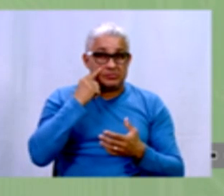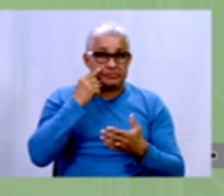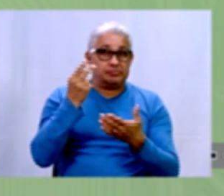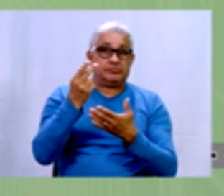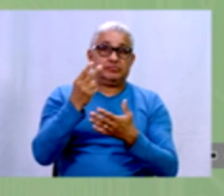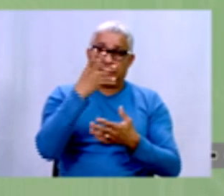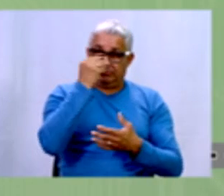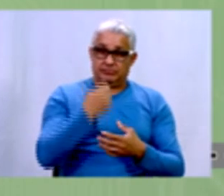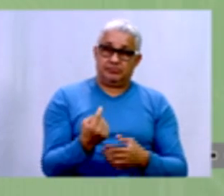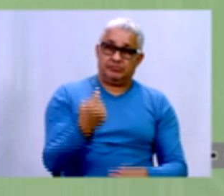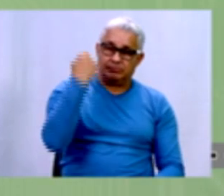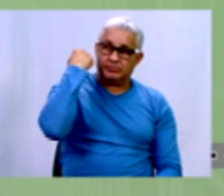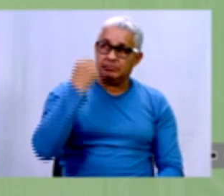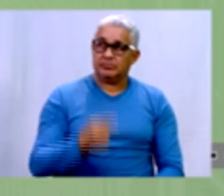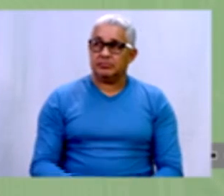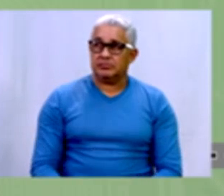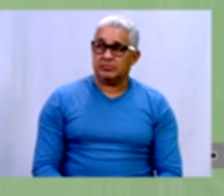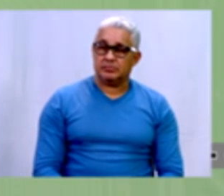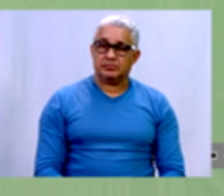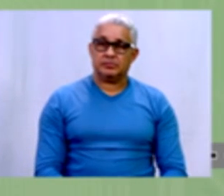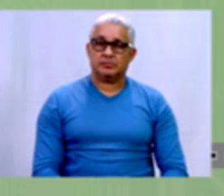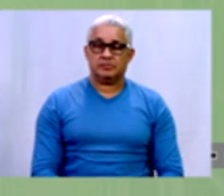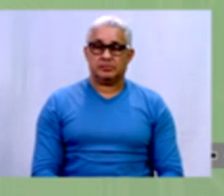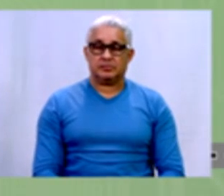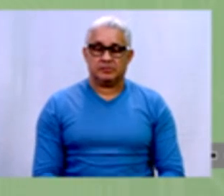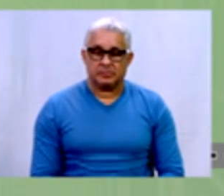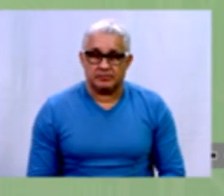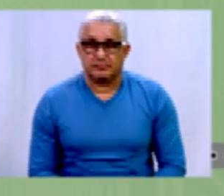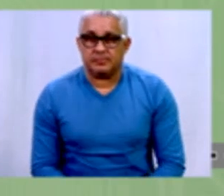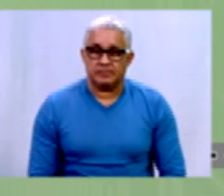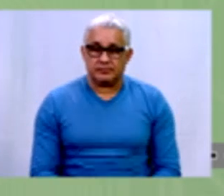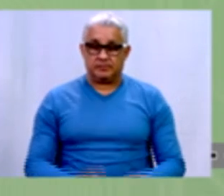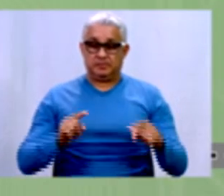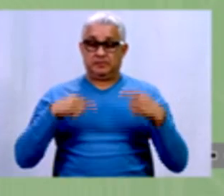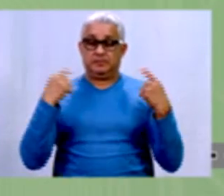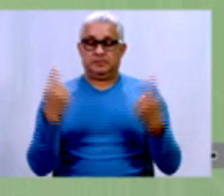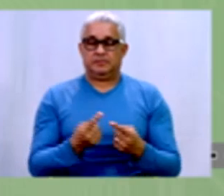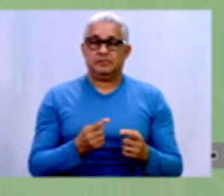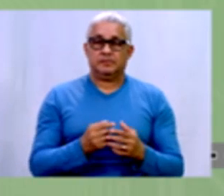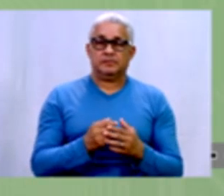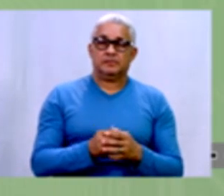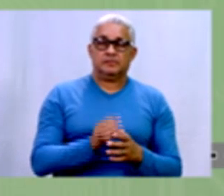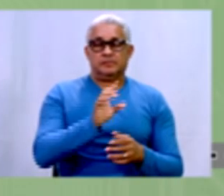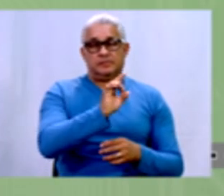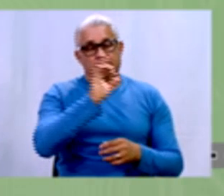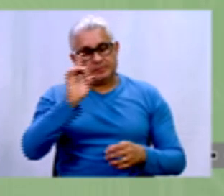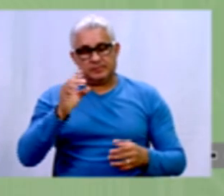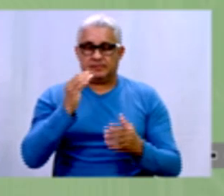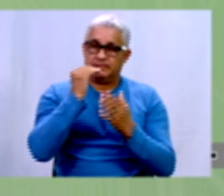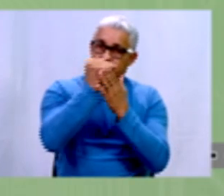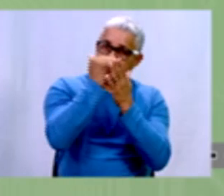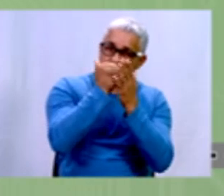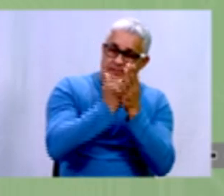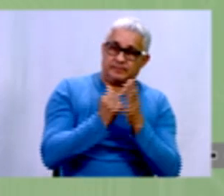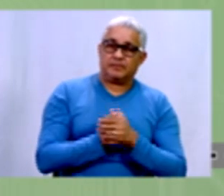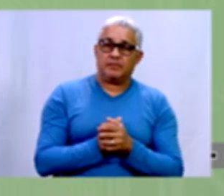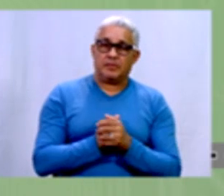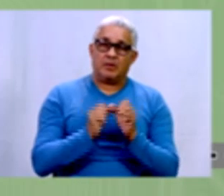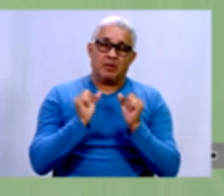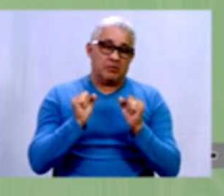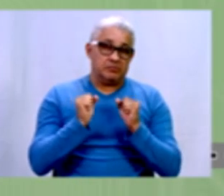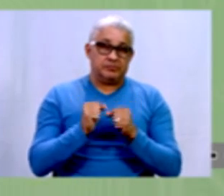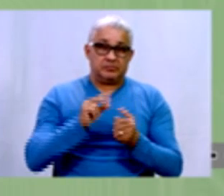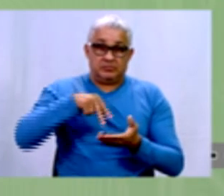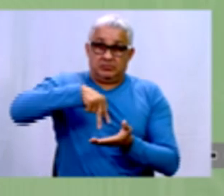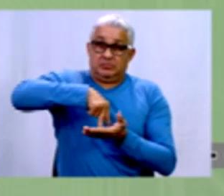anterior, certo? Aqui, ó, é feita a reunião e conforme está sendo feita a reunião, eles